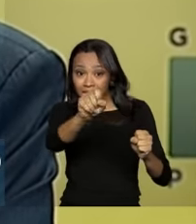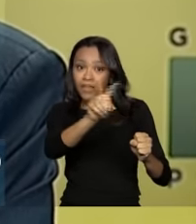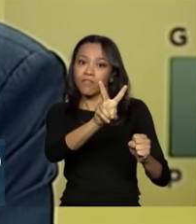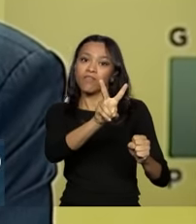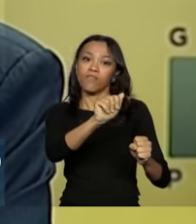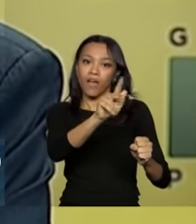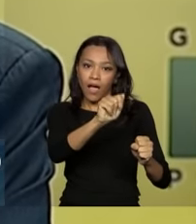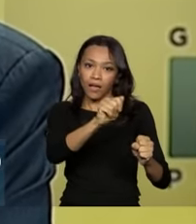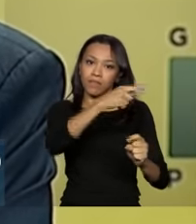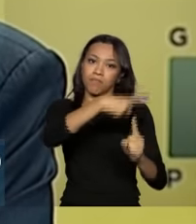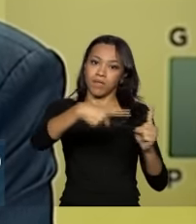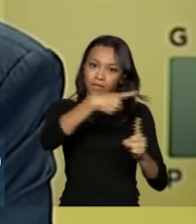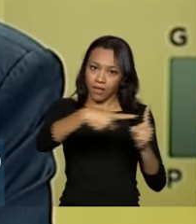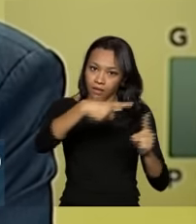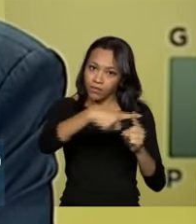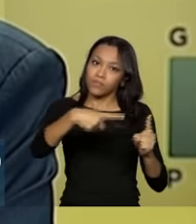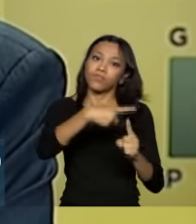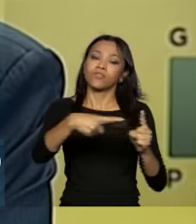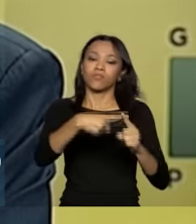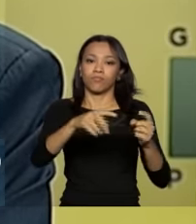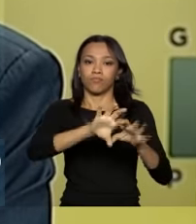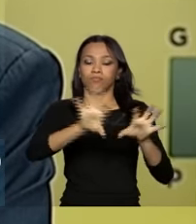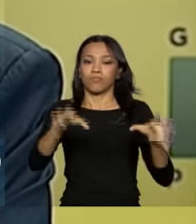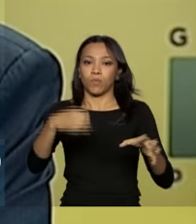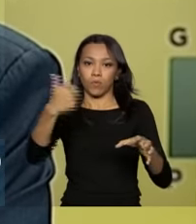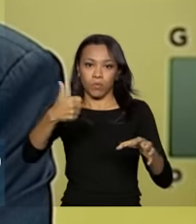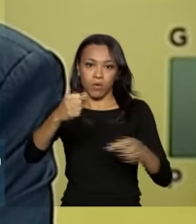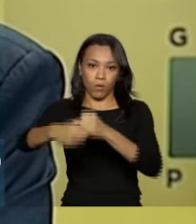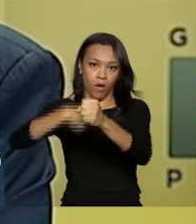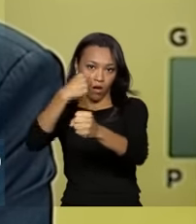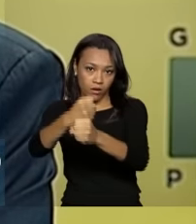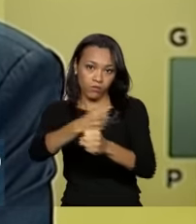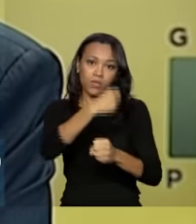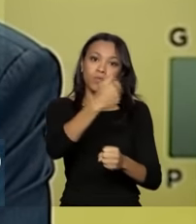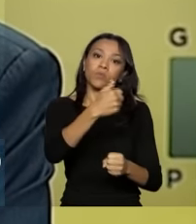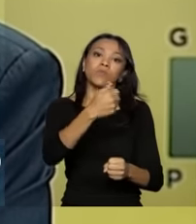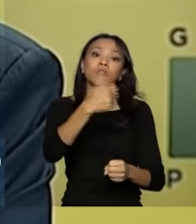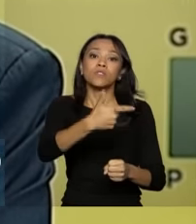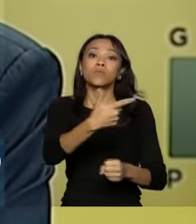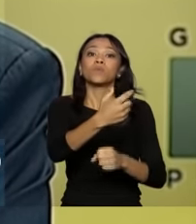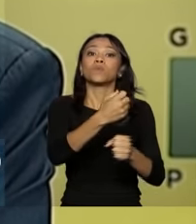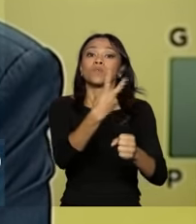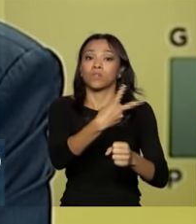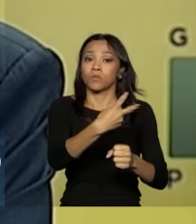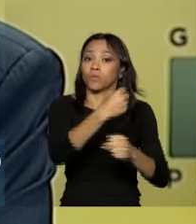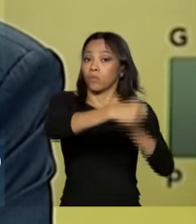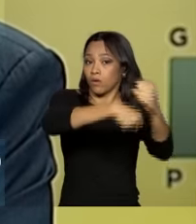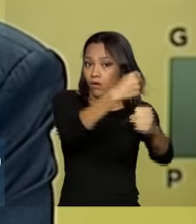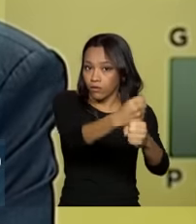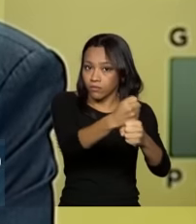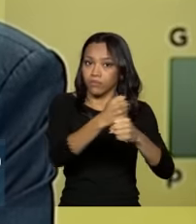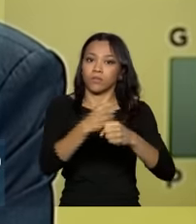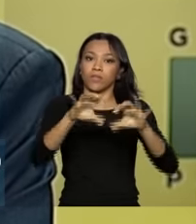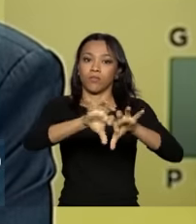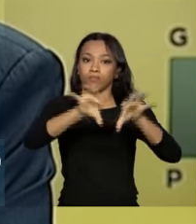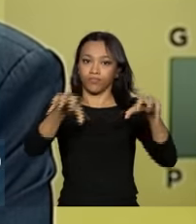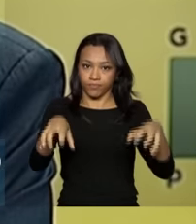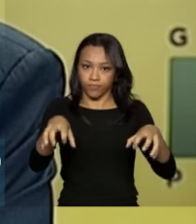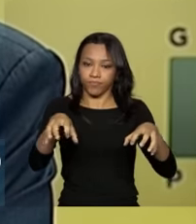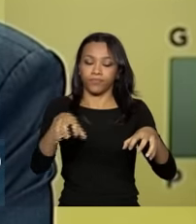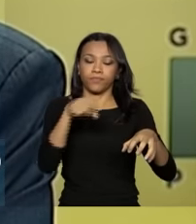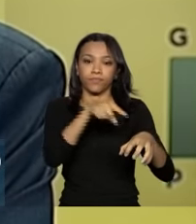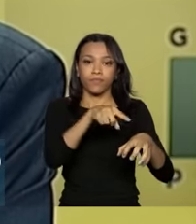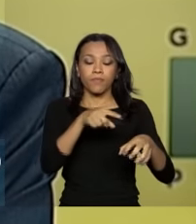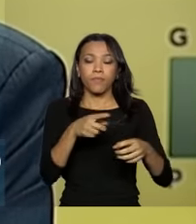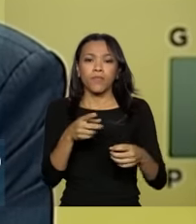sendo metade primeiro ano, metade segundo ano. Acho que é bom esclarecer isto, porque significa que